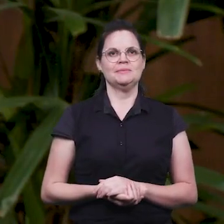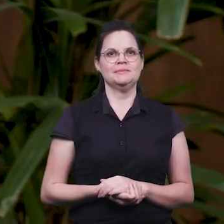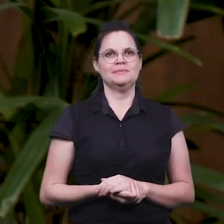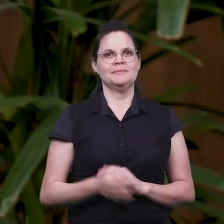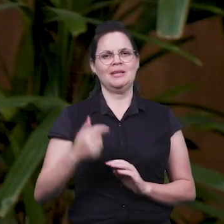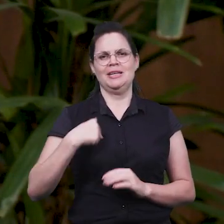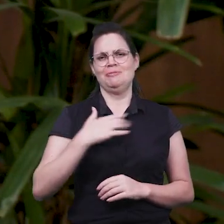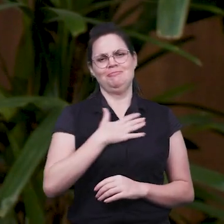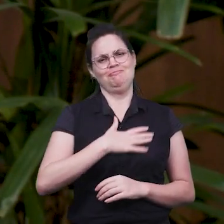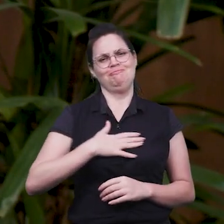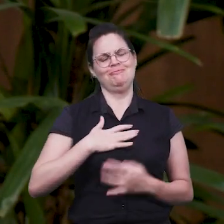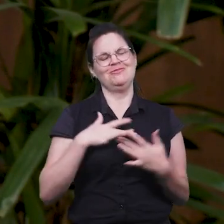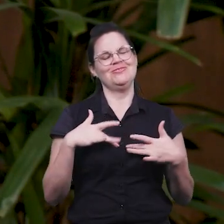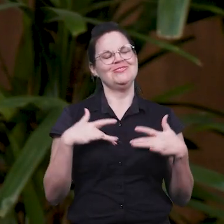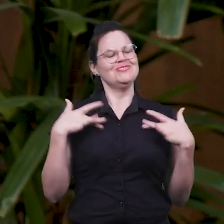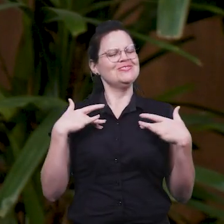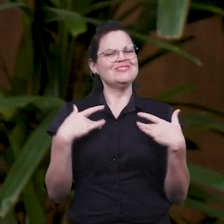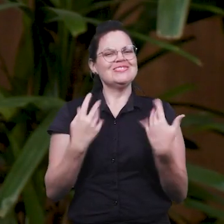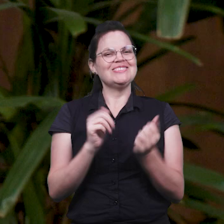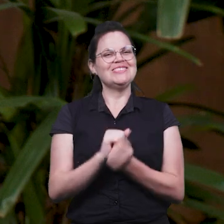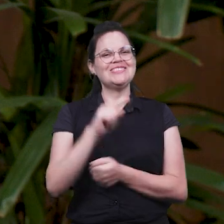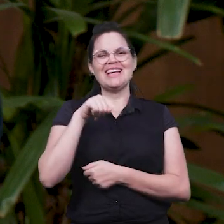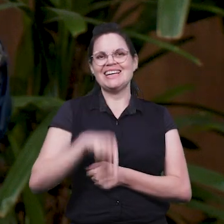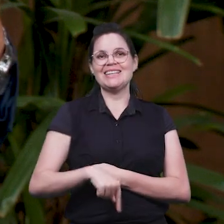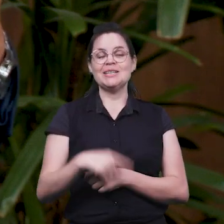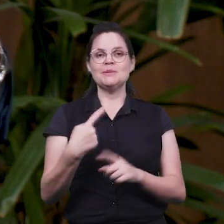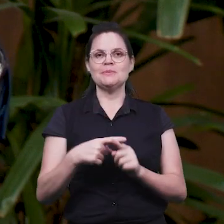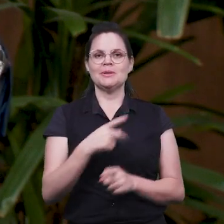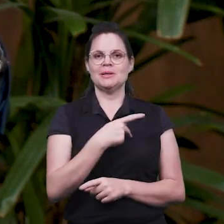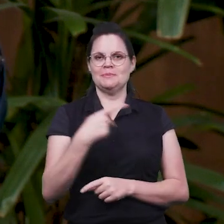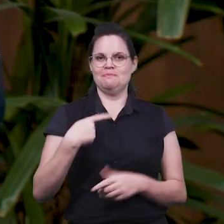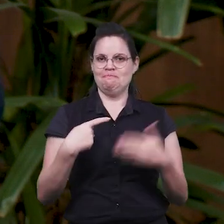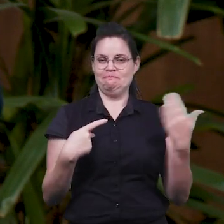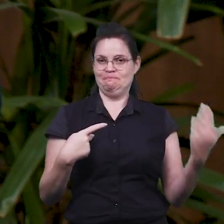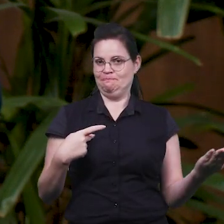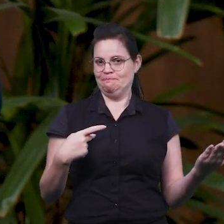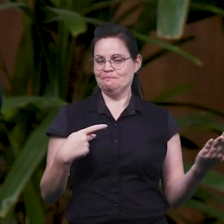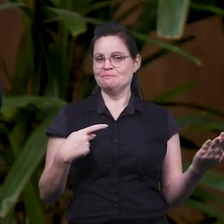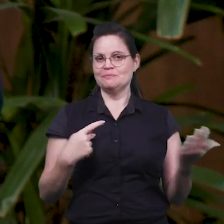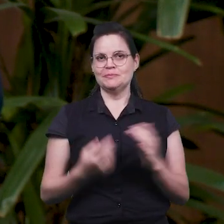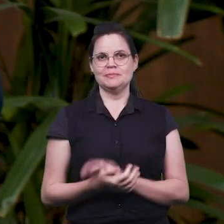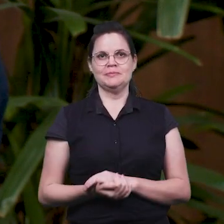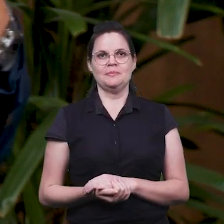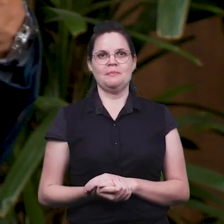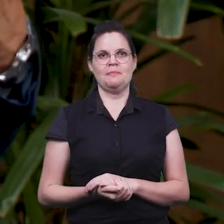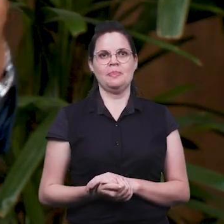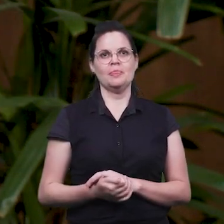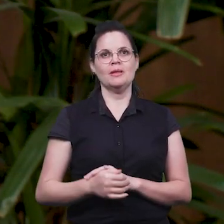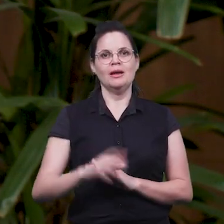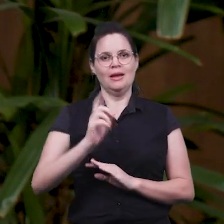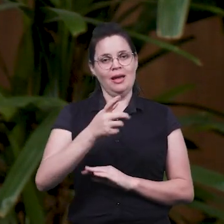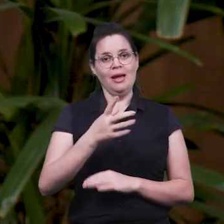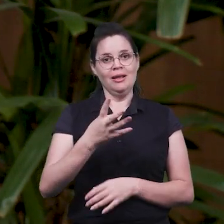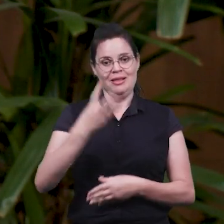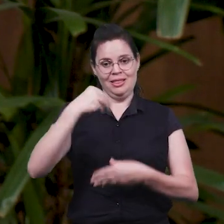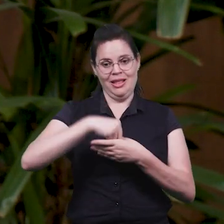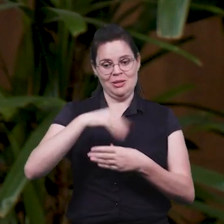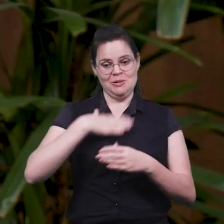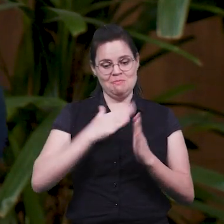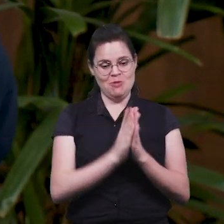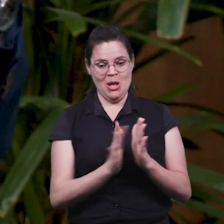grata satisfação de tê-lo aqui conosco, porque o pastor Antônio Carlos, ele é parte da minha história,